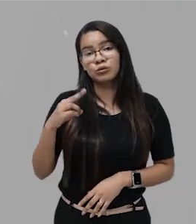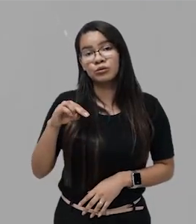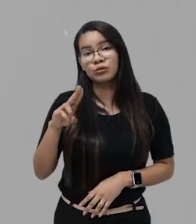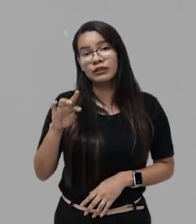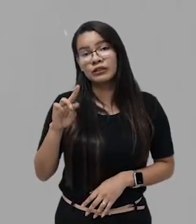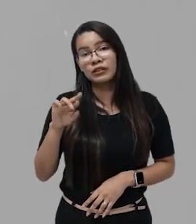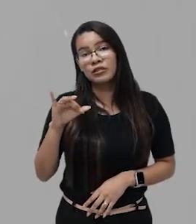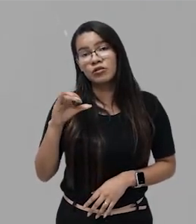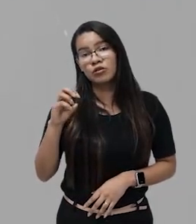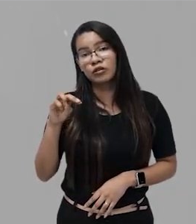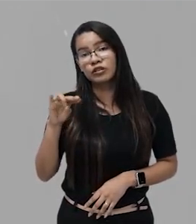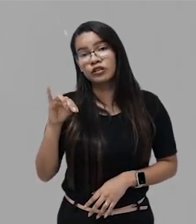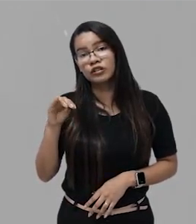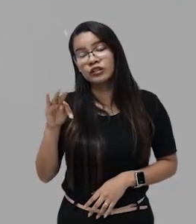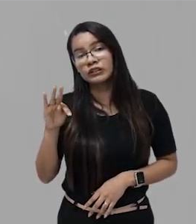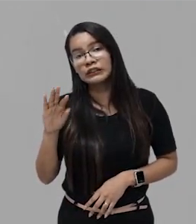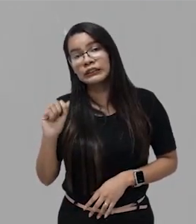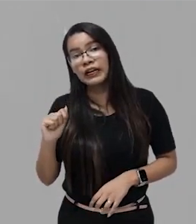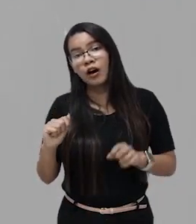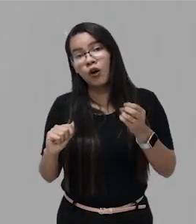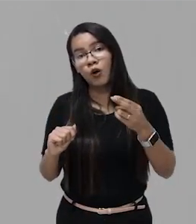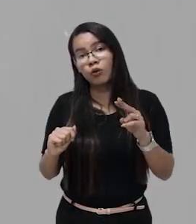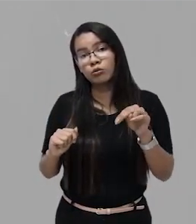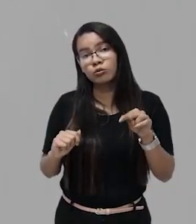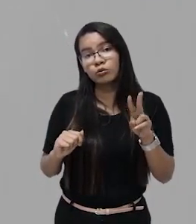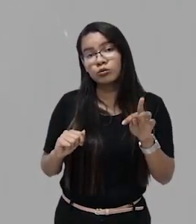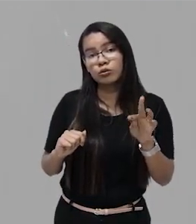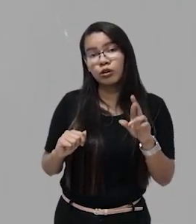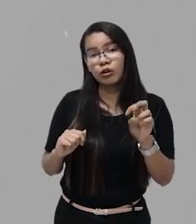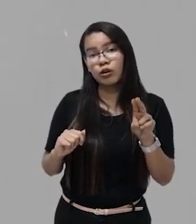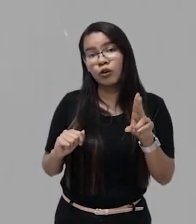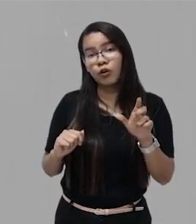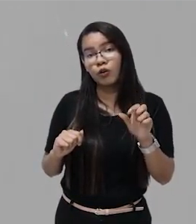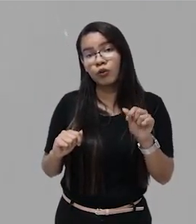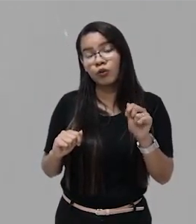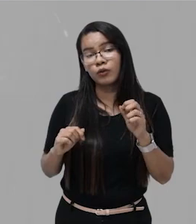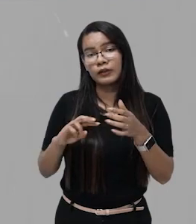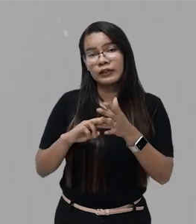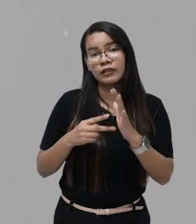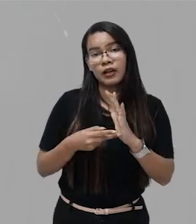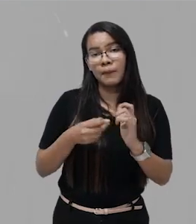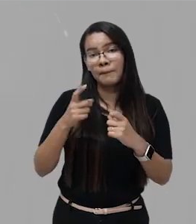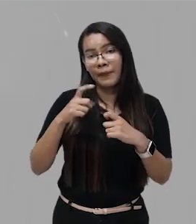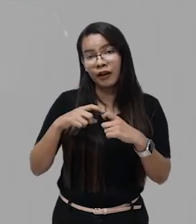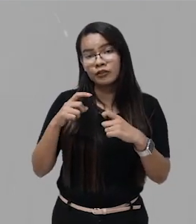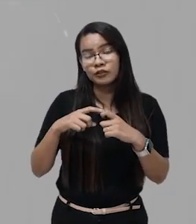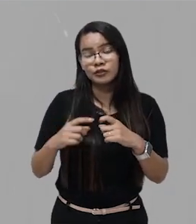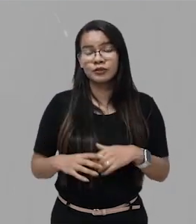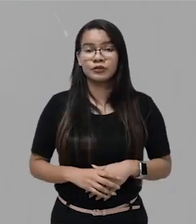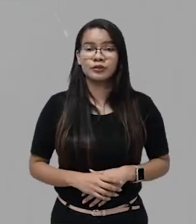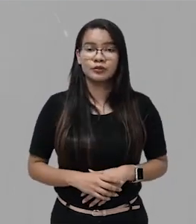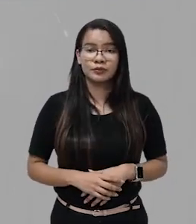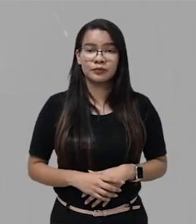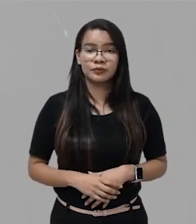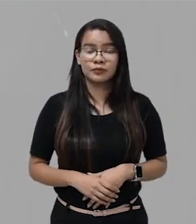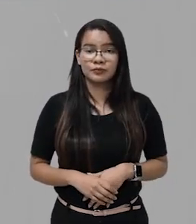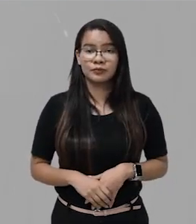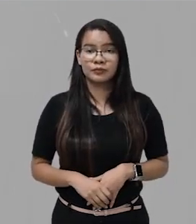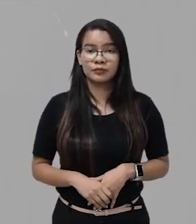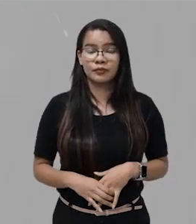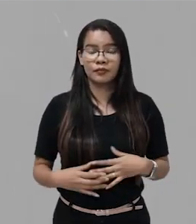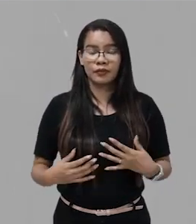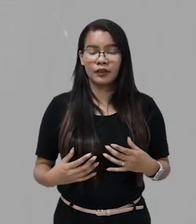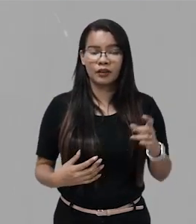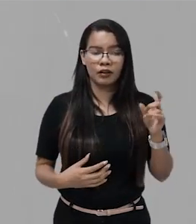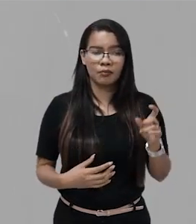esse tipo de substância. Indicação: pessoas saudáveis, manutenção ou melhora do desempenho. Aquele